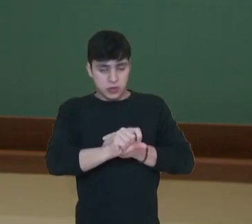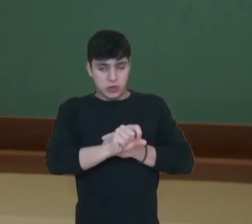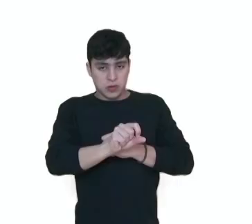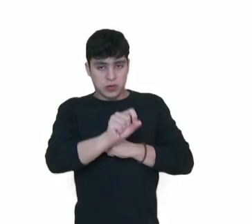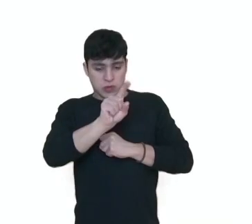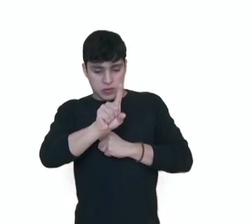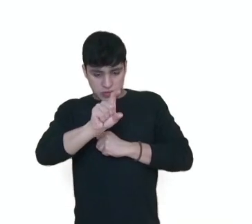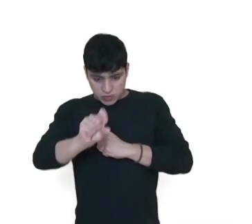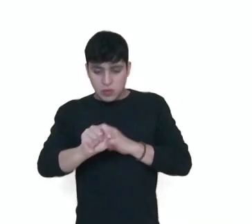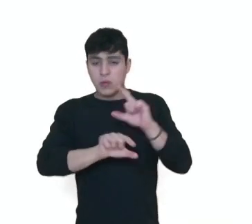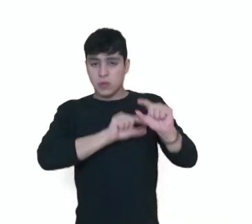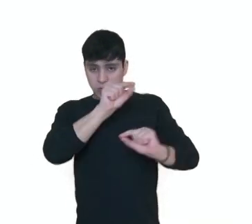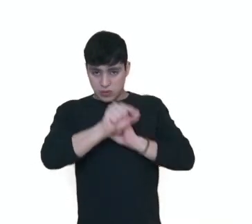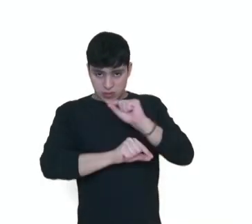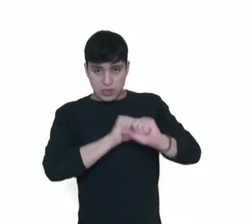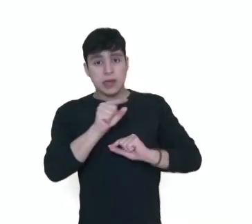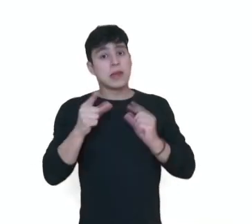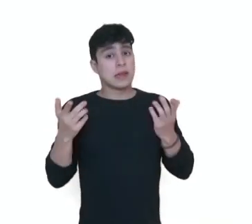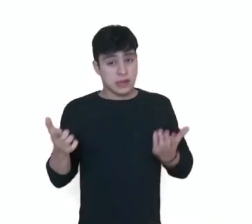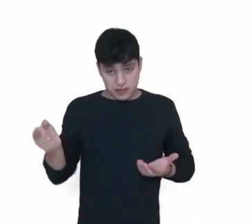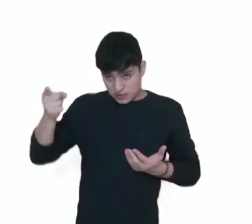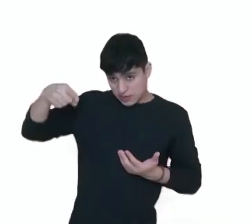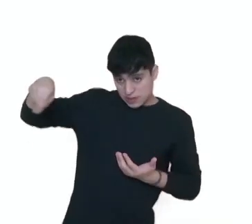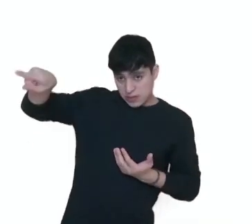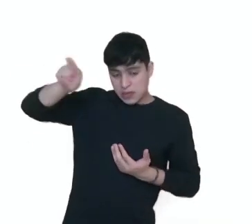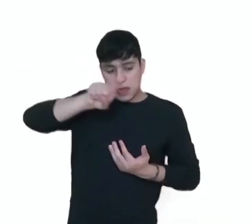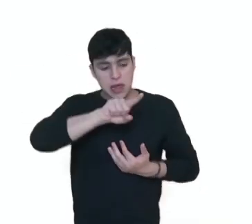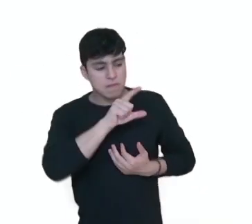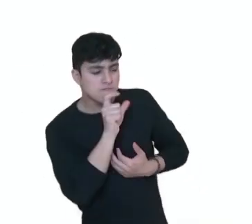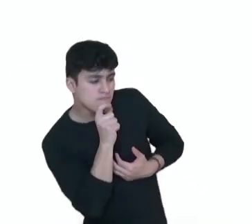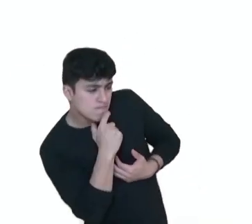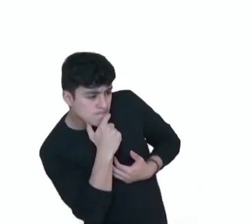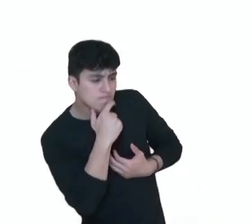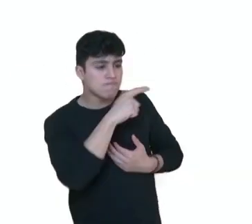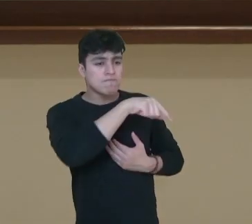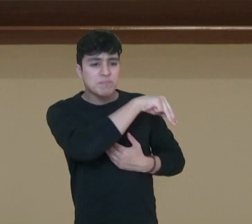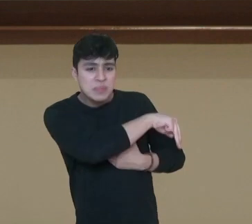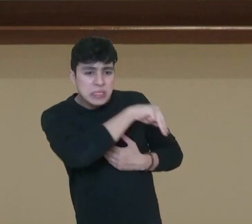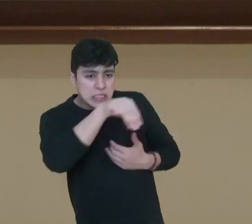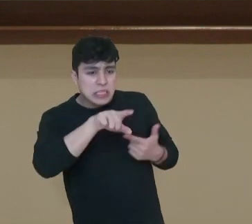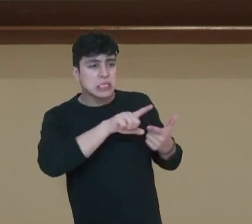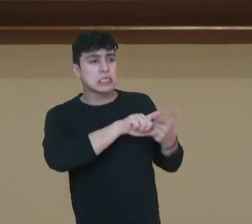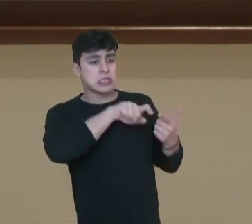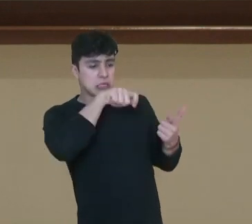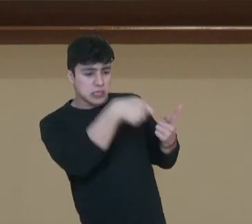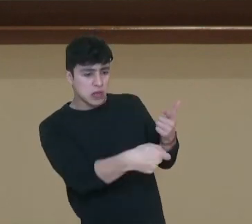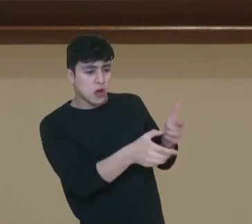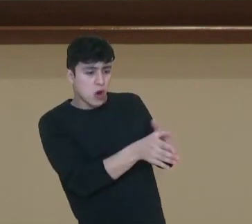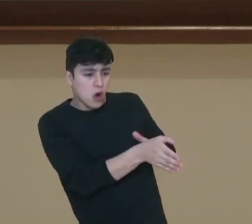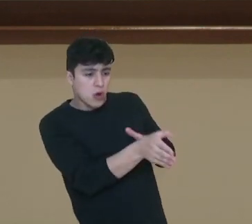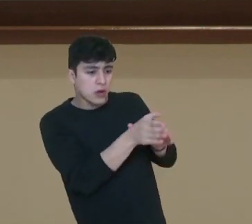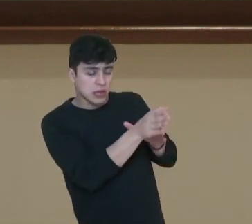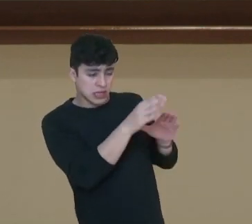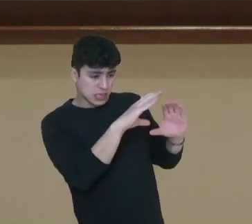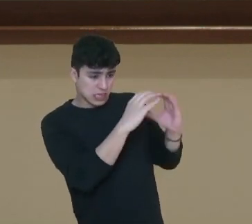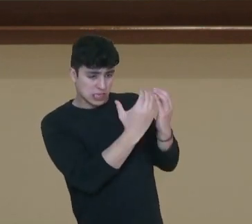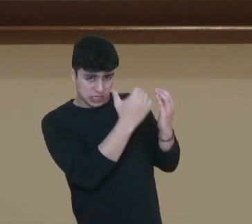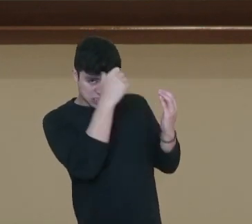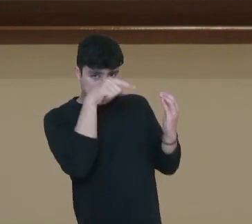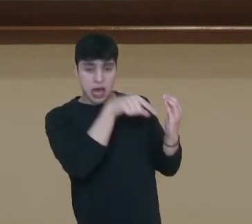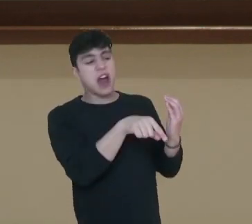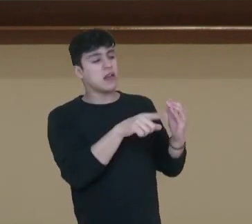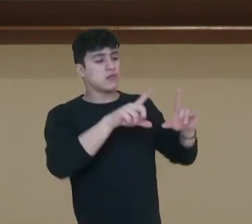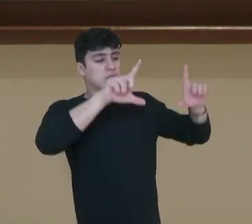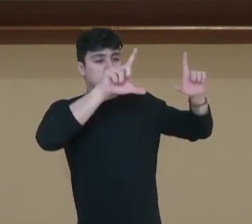ver que eles vão, então, diminuir o poder dos ministros e conselheiros indianos. Isso tudo vai acabar gerando um